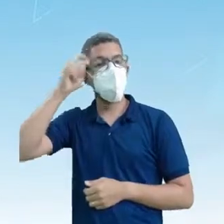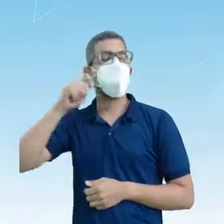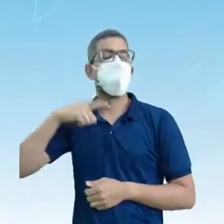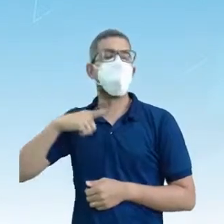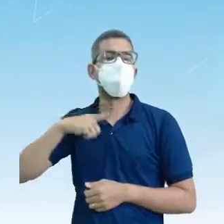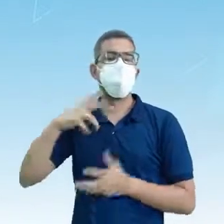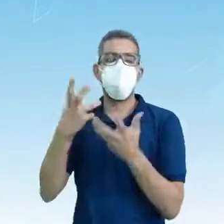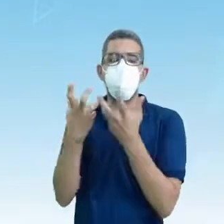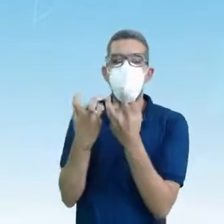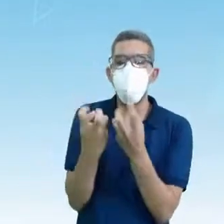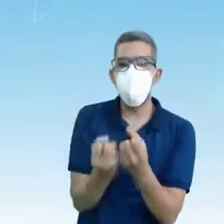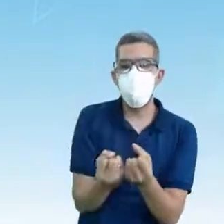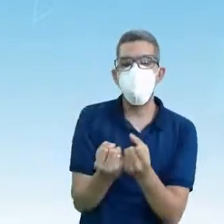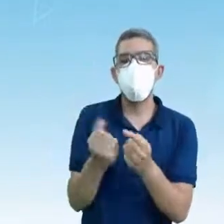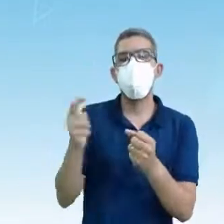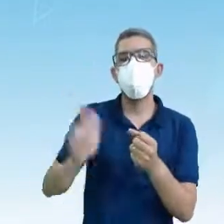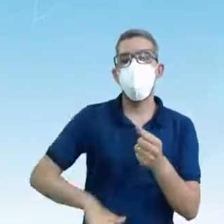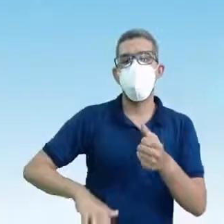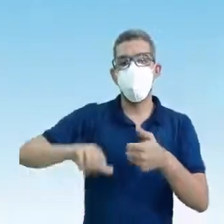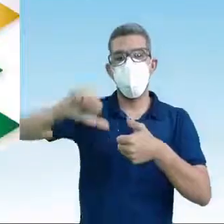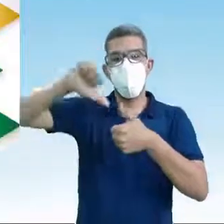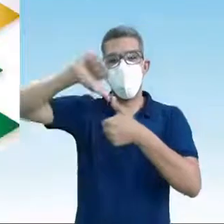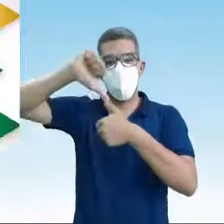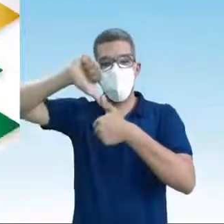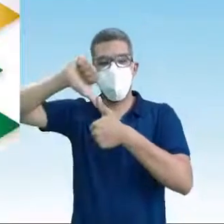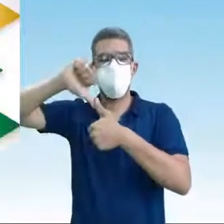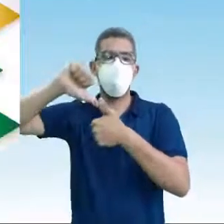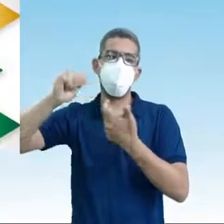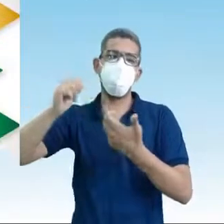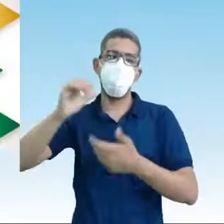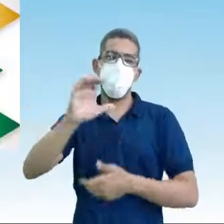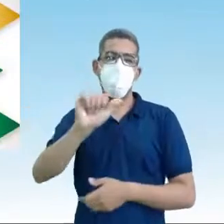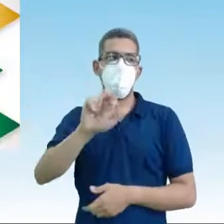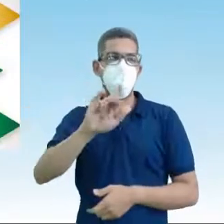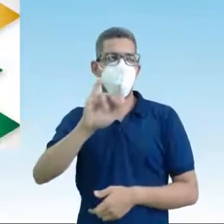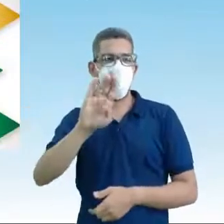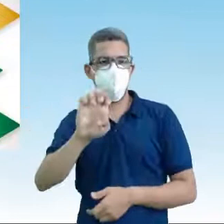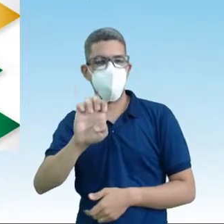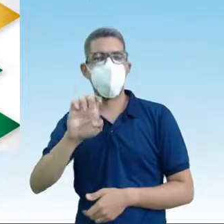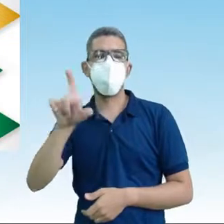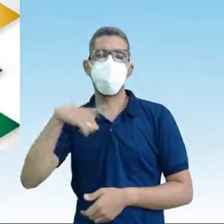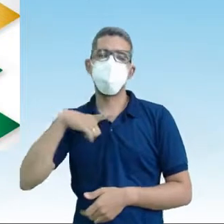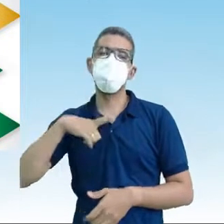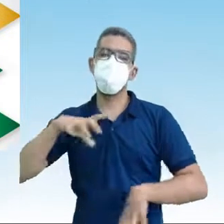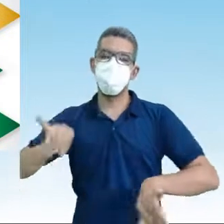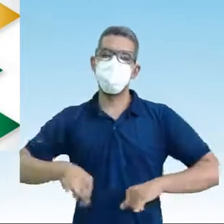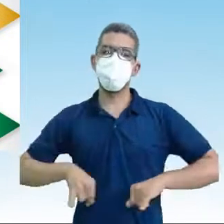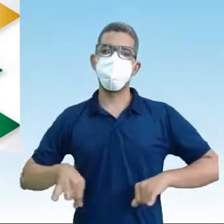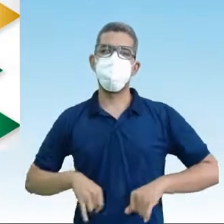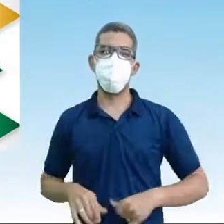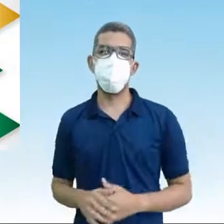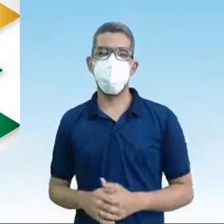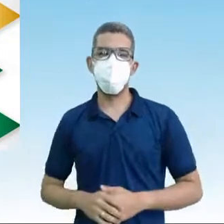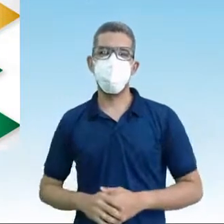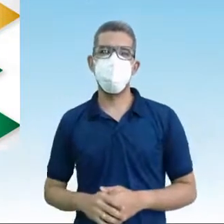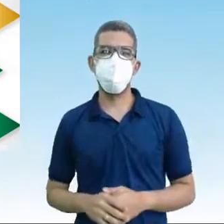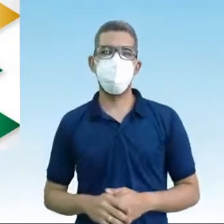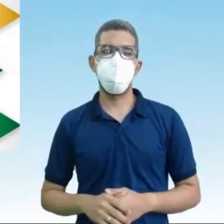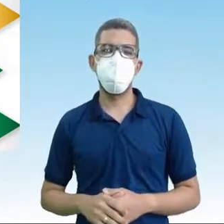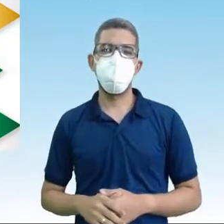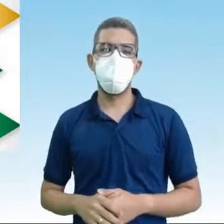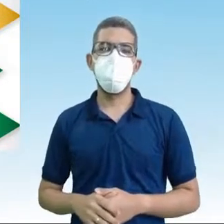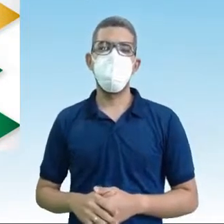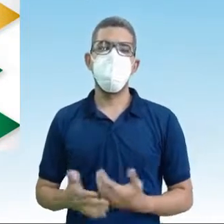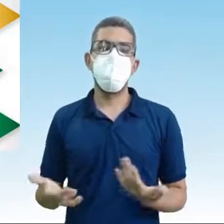seca. A região da América Latina e Caribe também é fortemente afetada. As inundações ocorridas